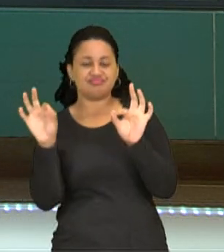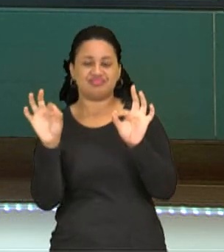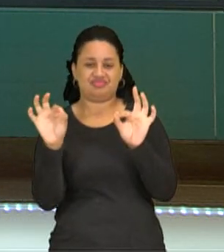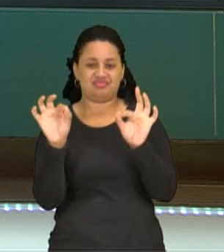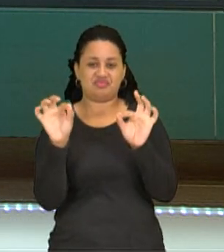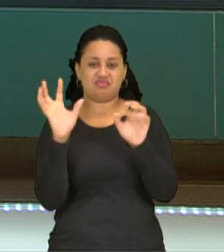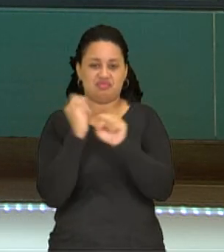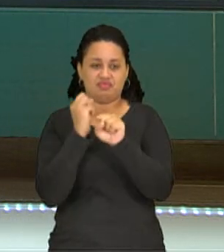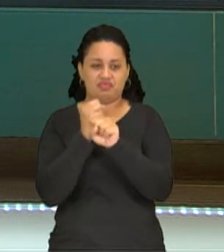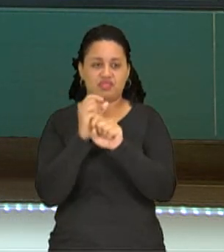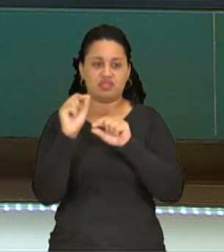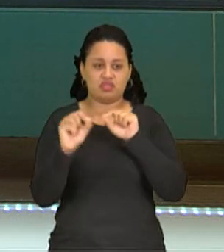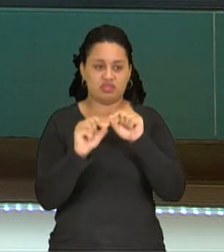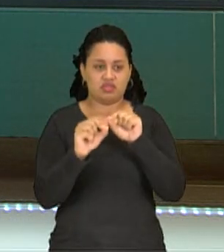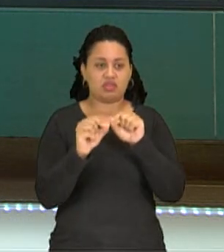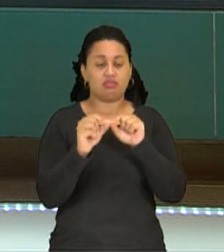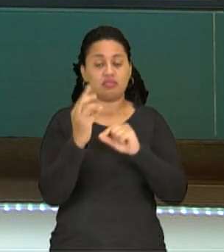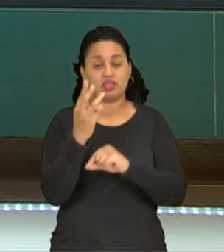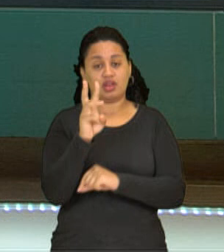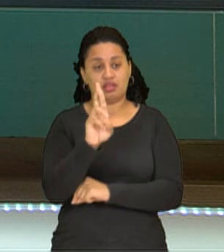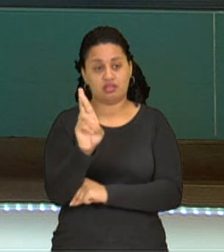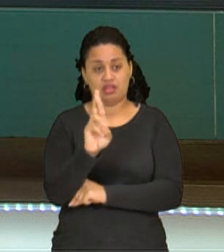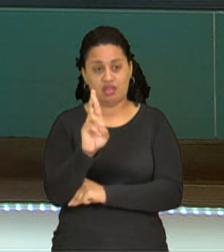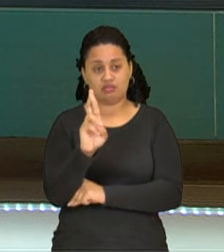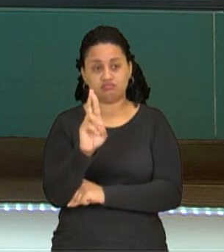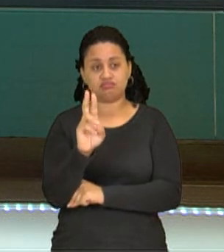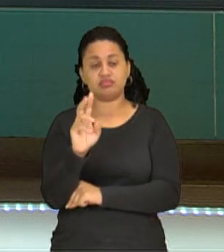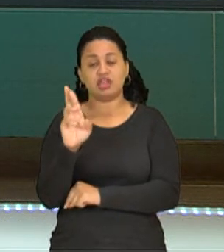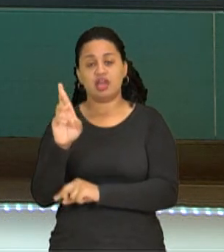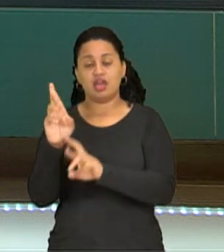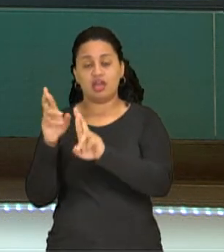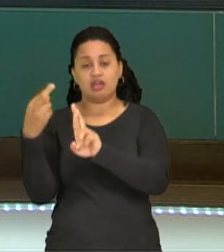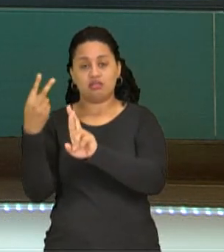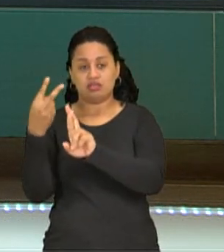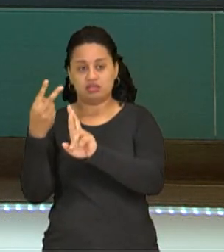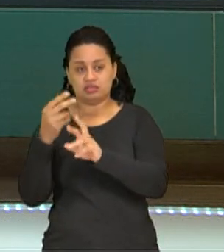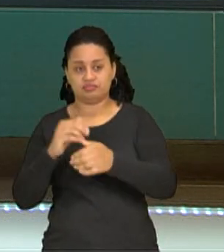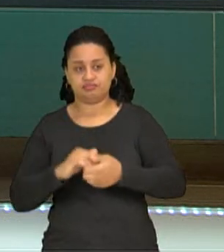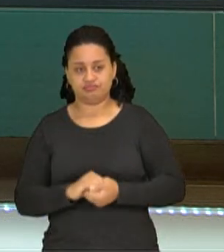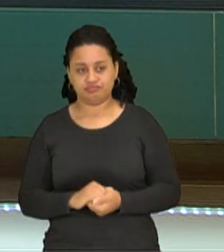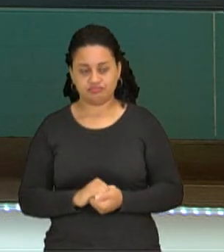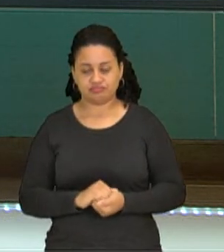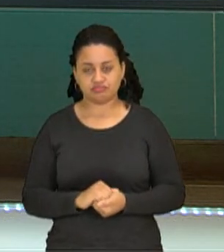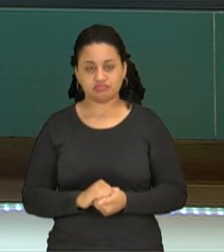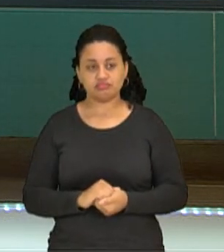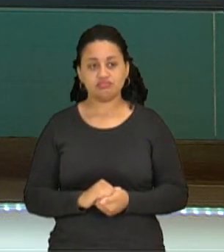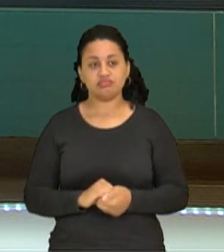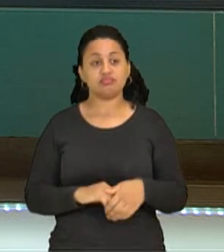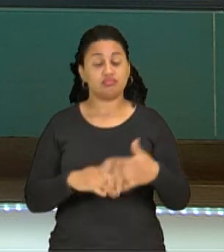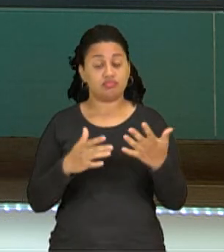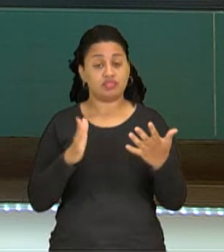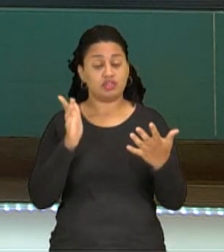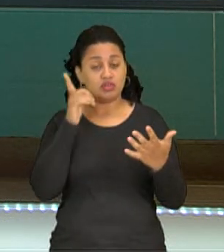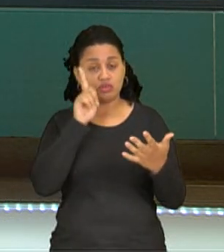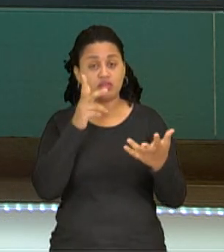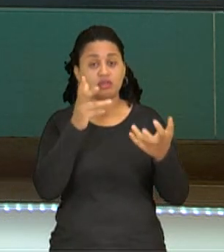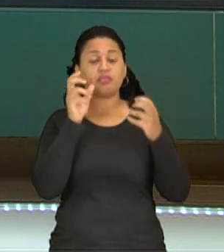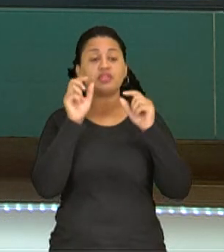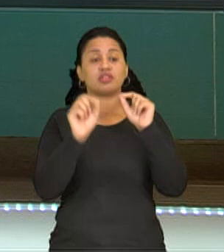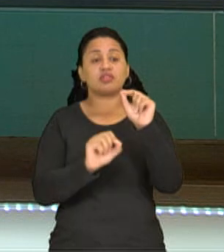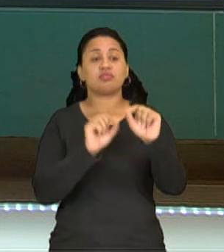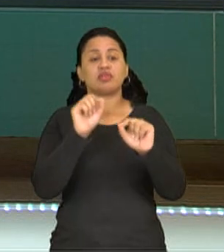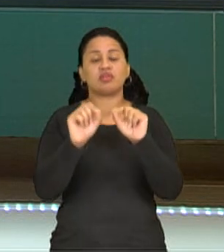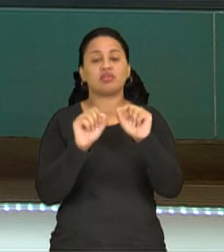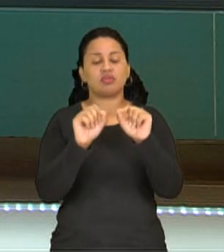à adição, R vezes 3, 3R. R vezes R, R ao quadrado. Só que a gente já vai ver que estamos